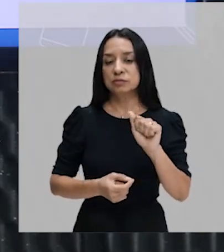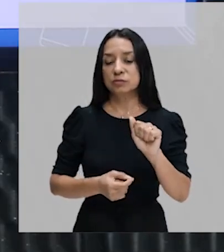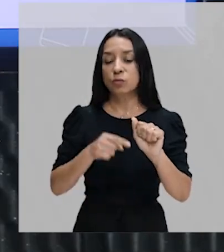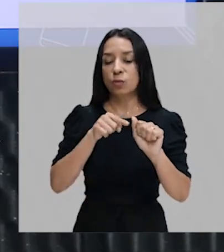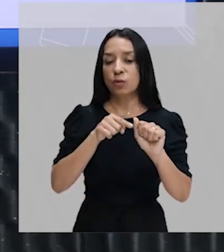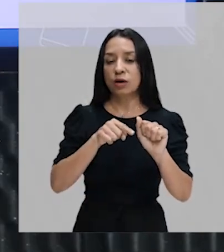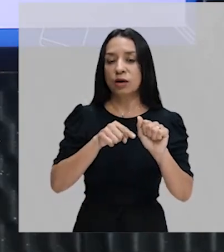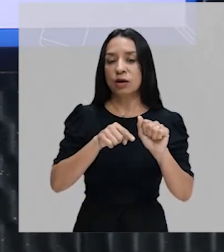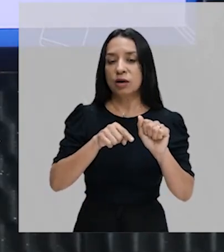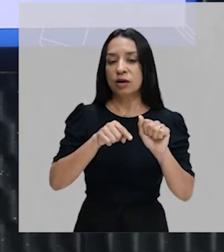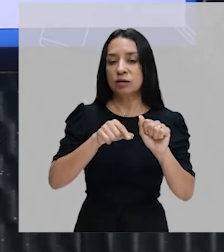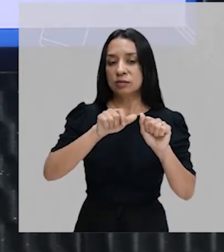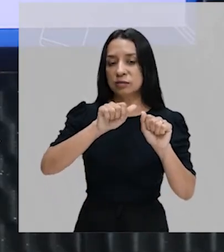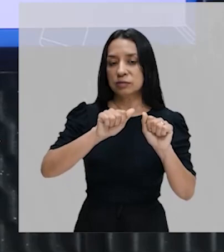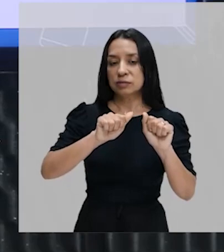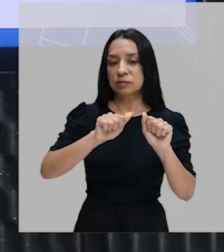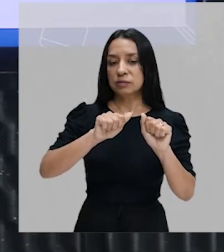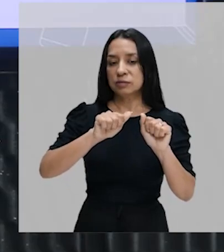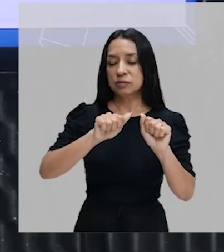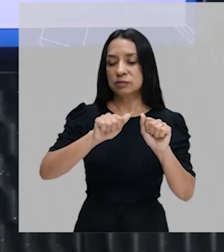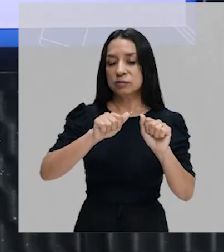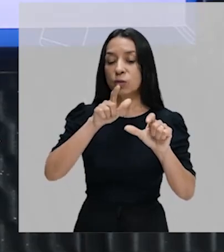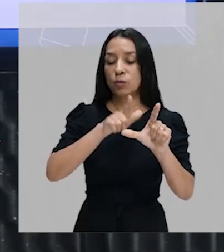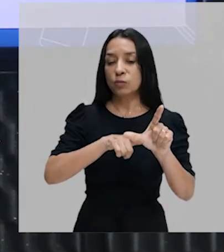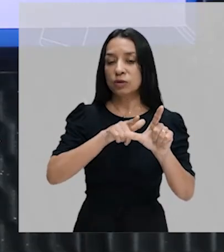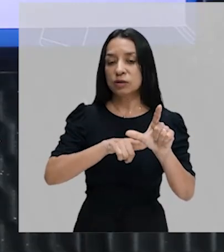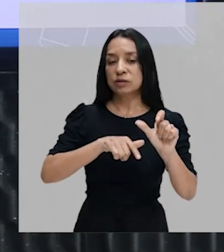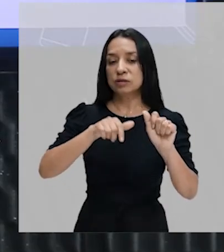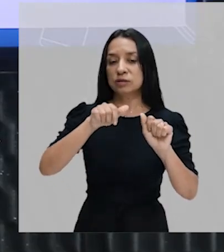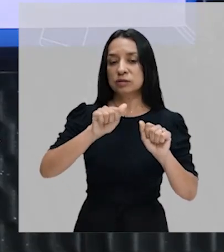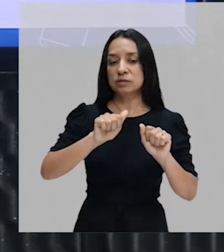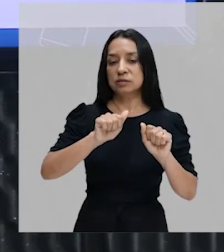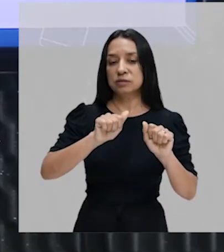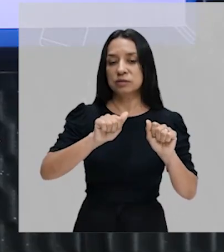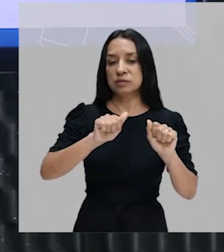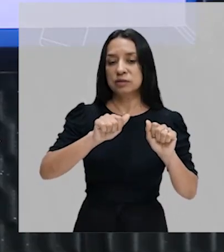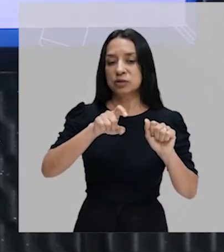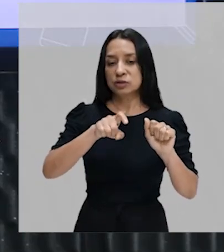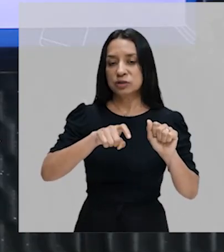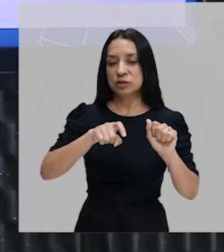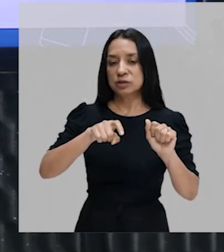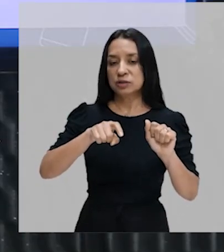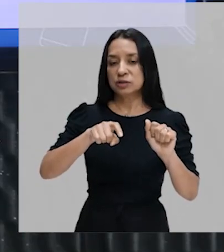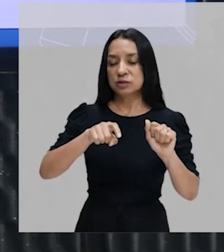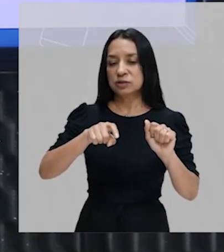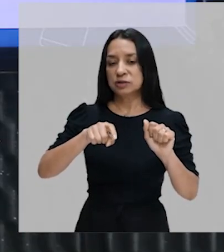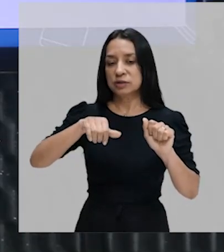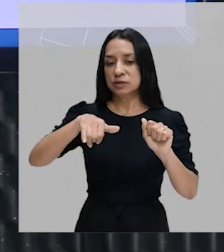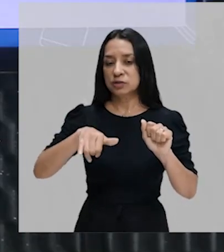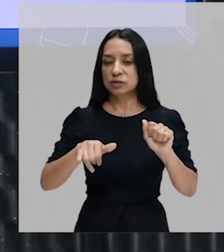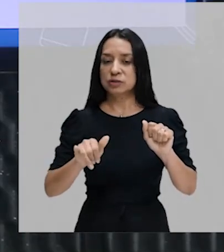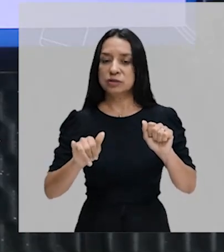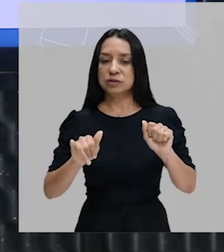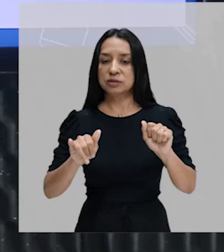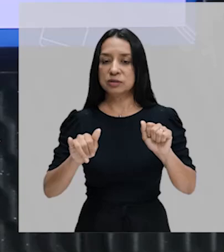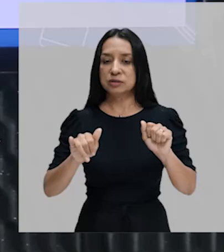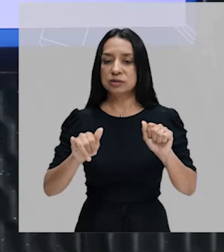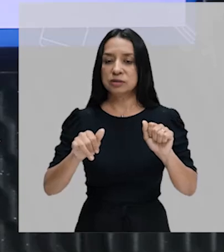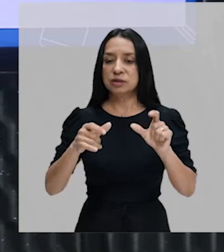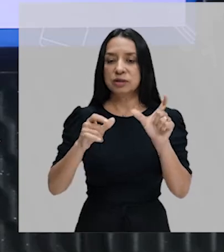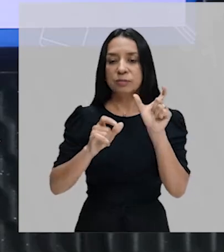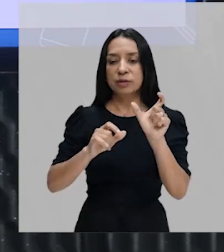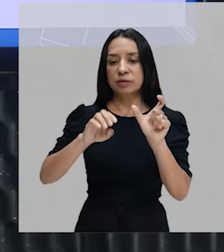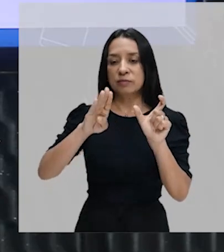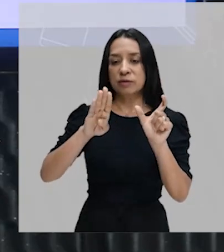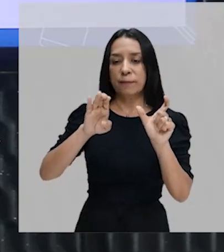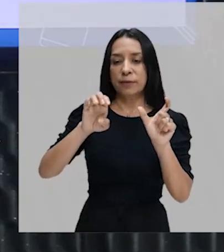dado pelos números x, né? Ou letras, elementos x, vamos chamar assim, tal que x é letra da palavra beterraba.